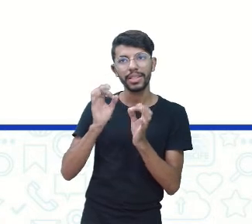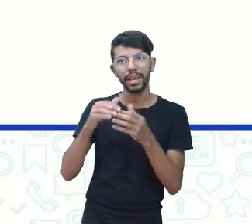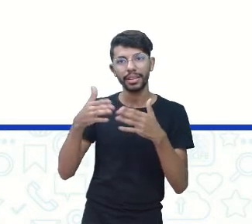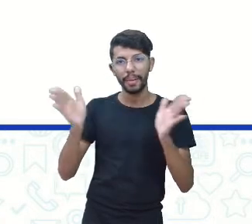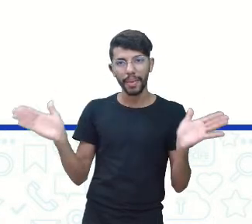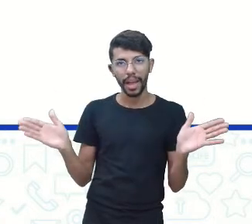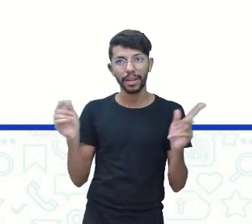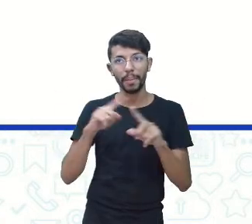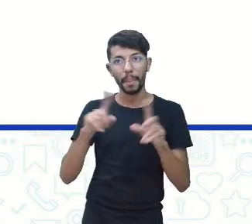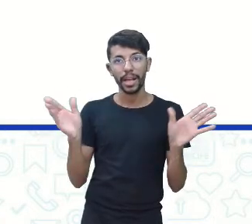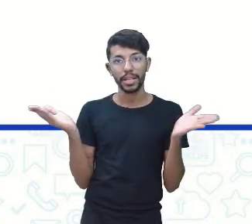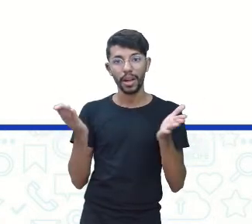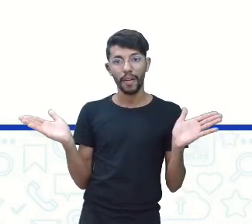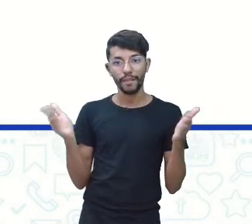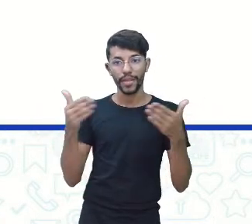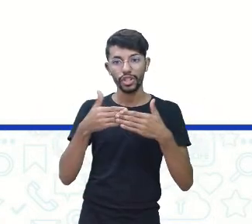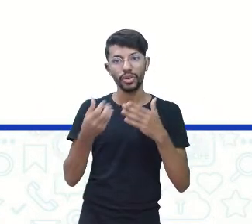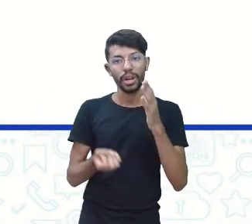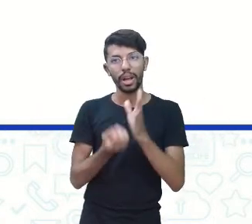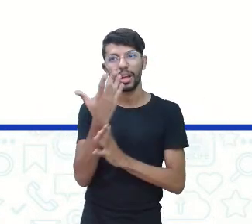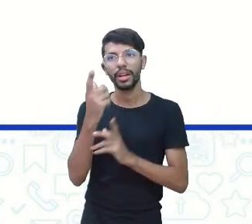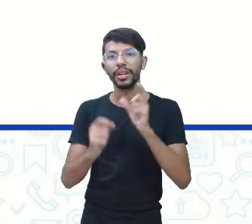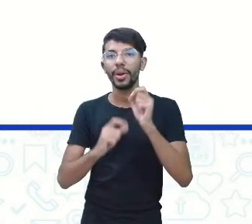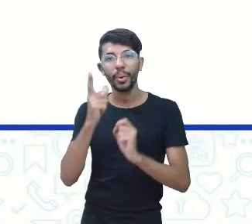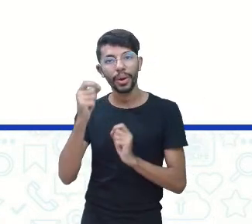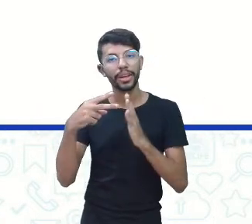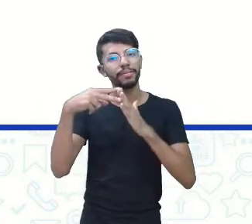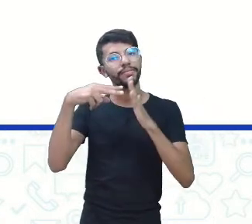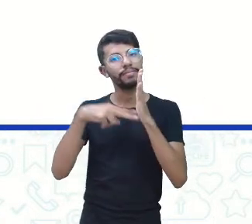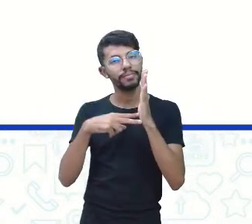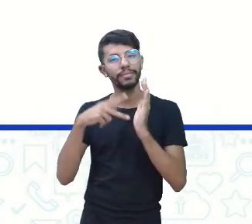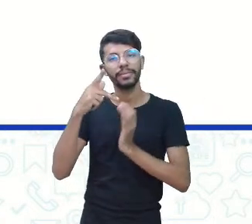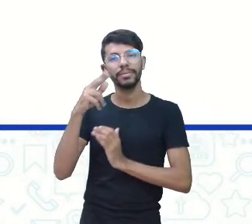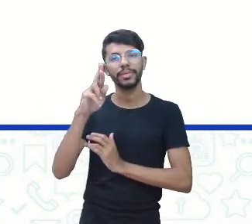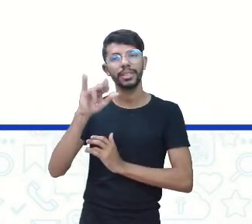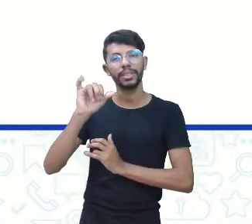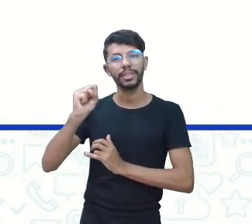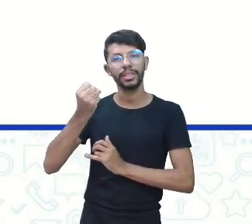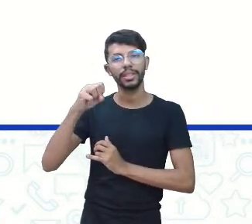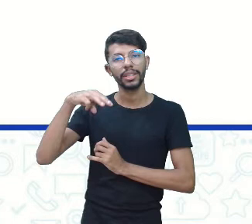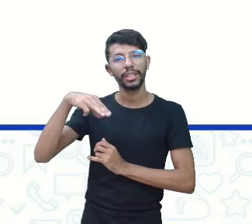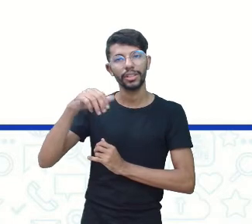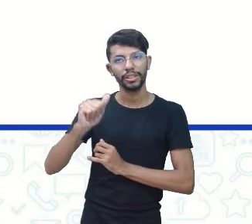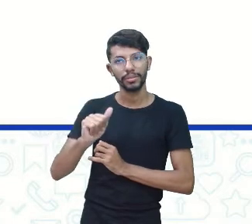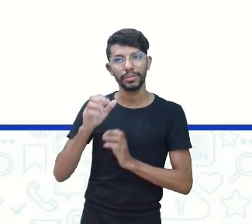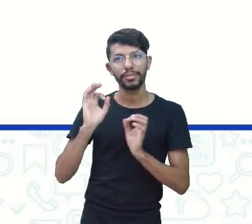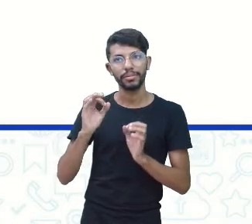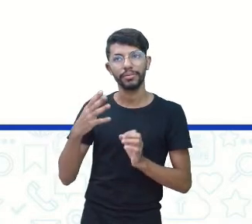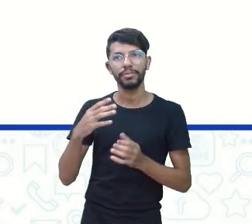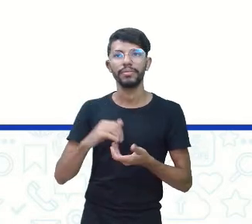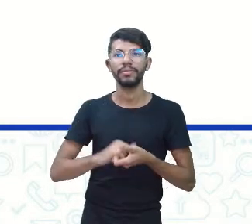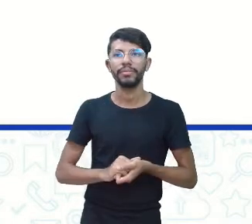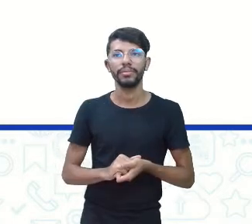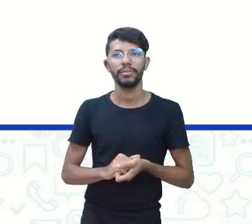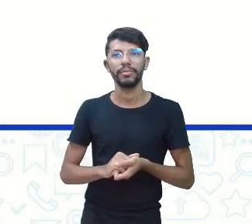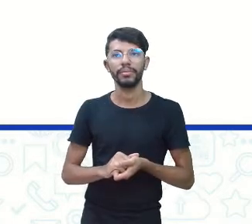todo planificado. E agora a gente fechou esse prisma e aí ele está aí na sua forma 3D. Olha aí, ainda trouxe um